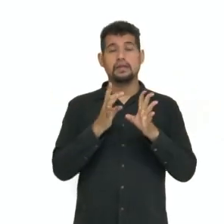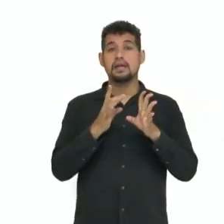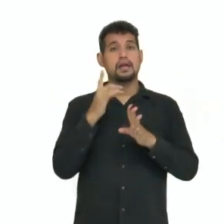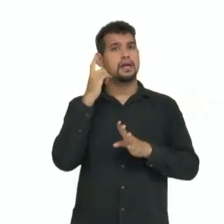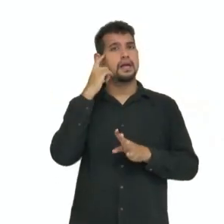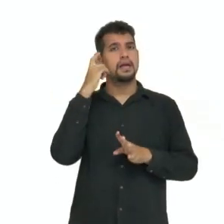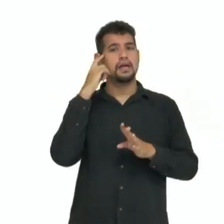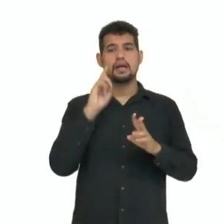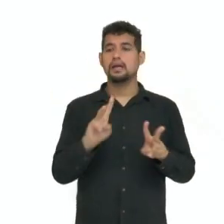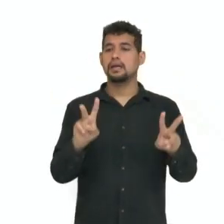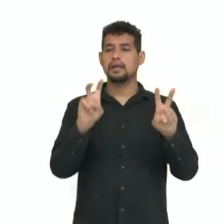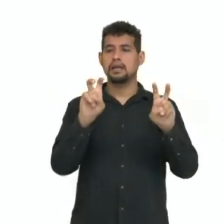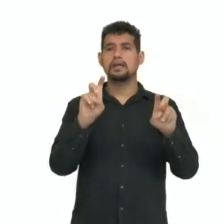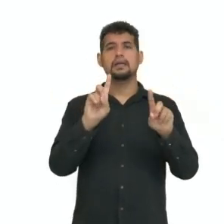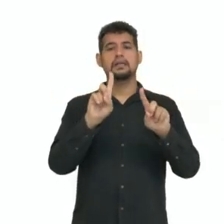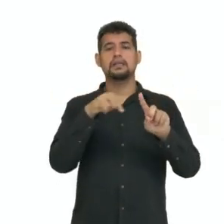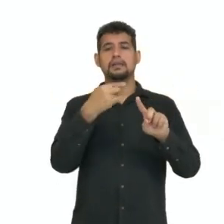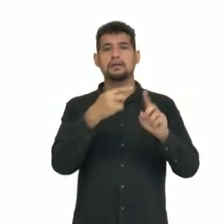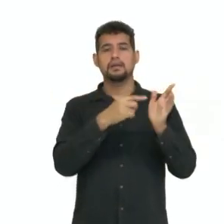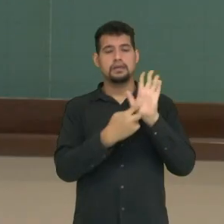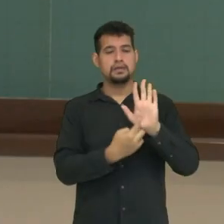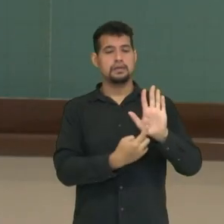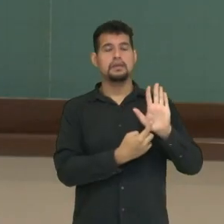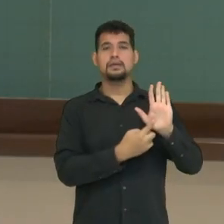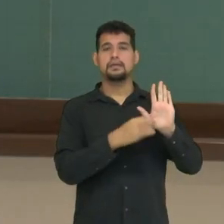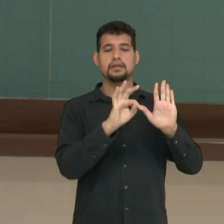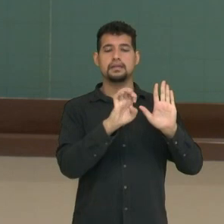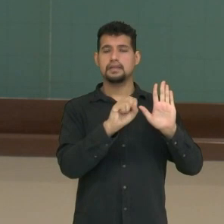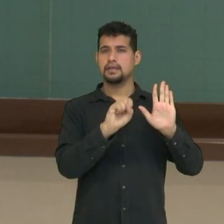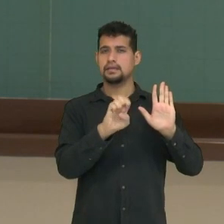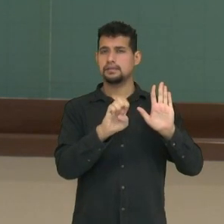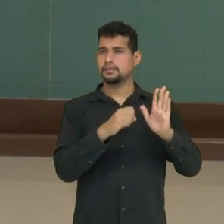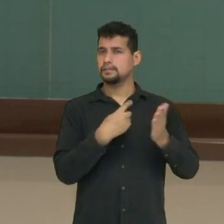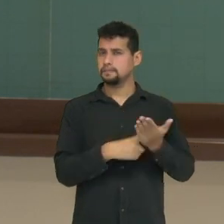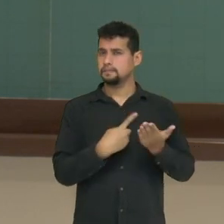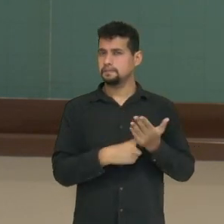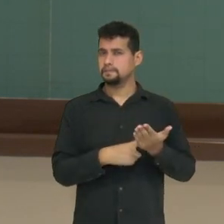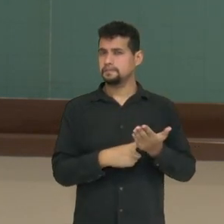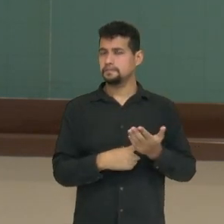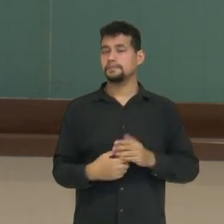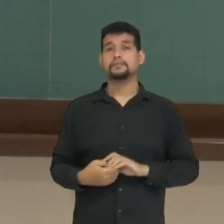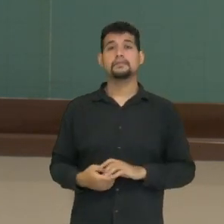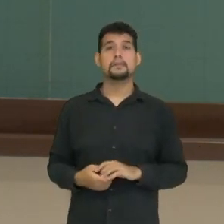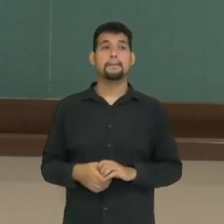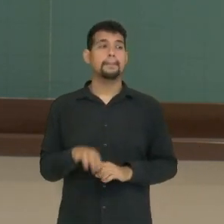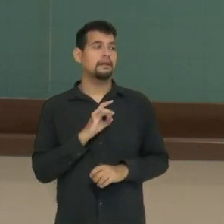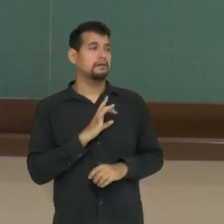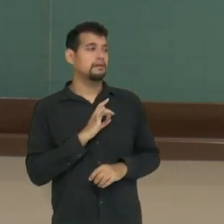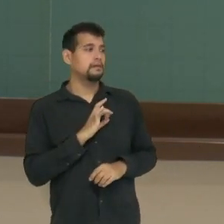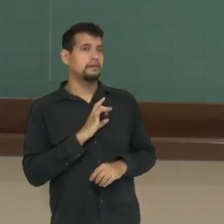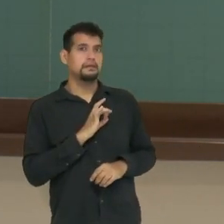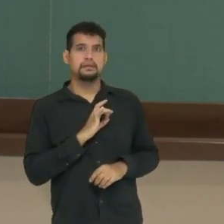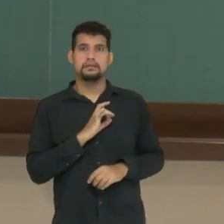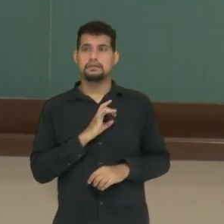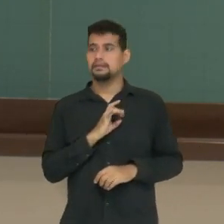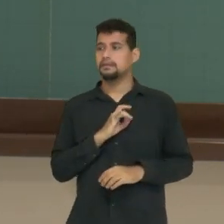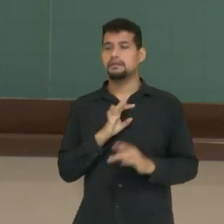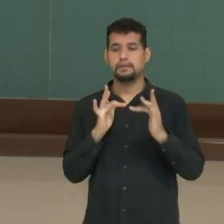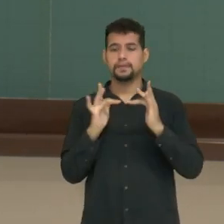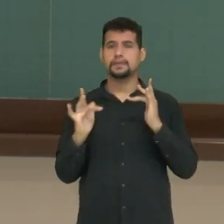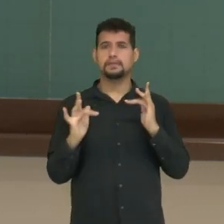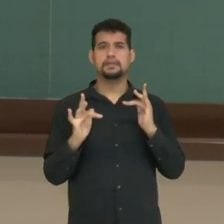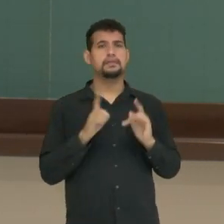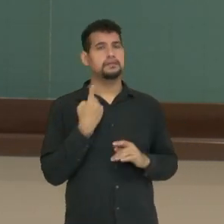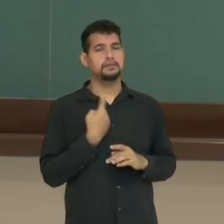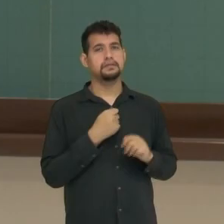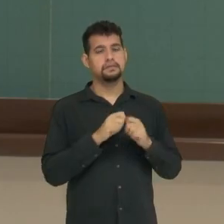do assunto e apresentou a tese, ok? O medo sutil da desconexão.